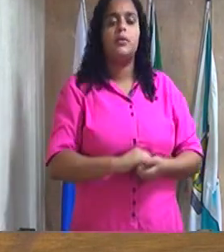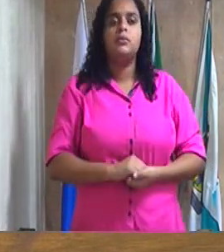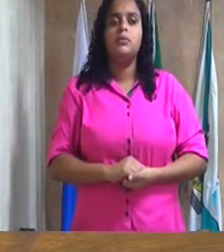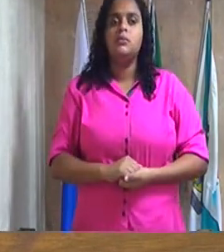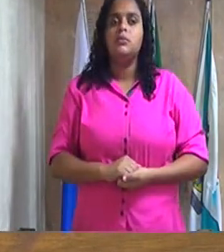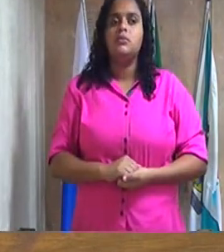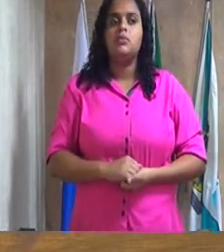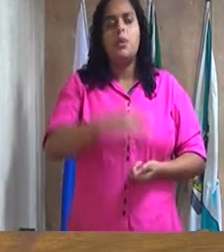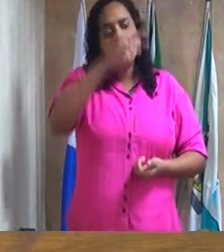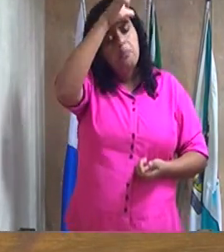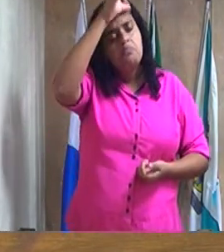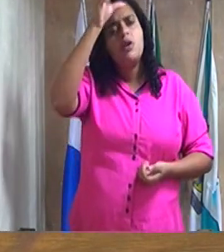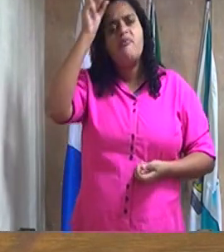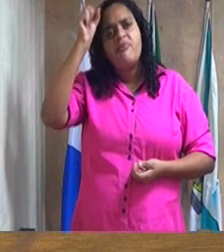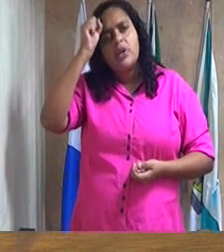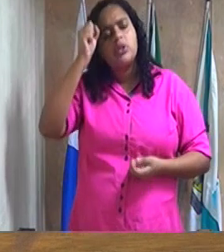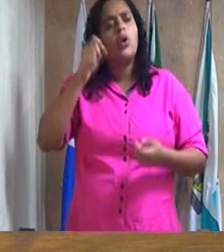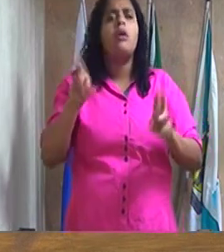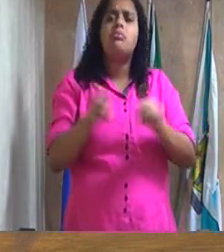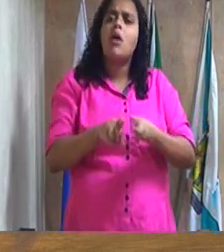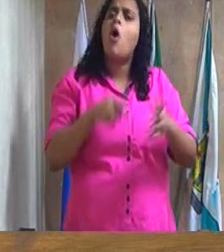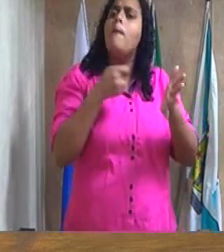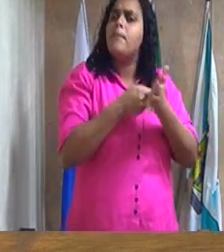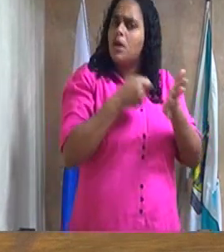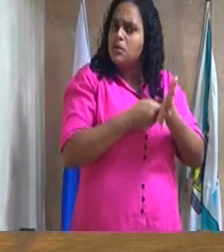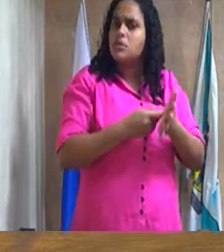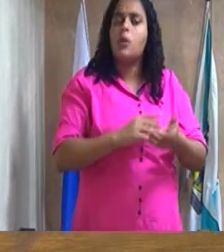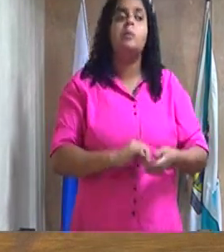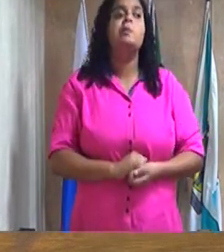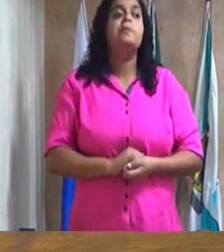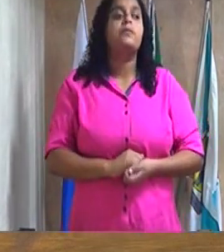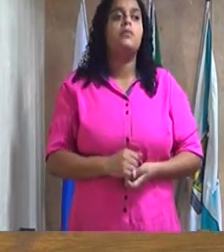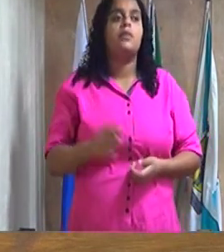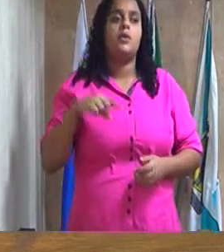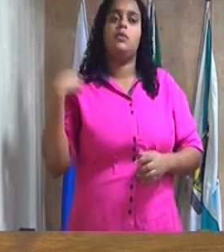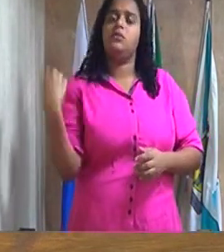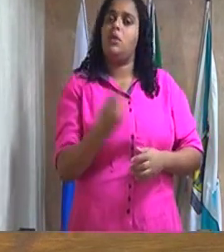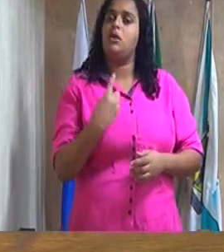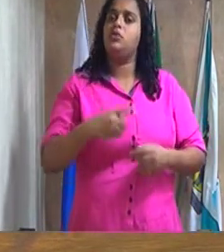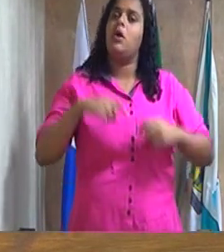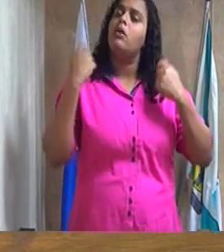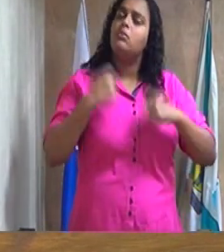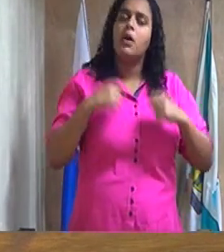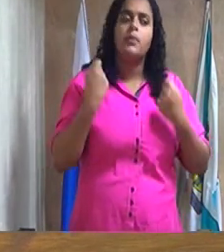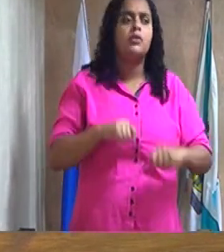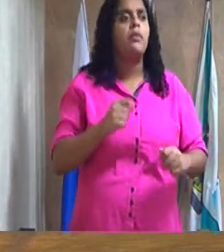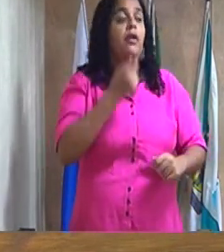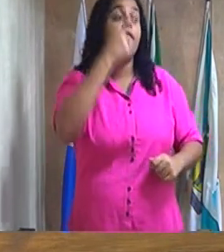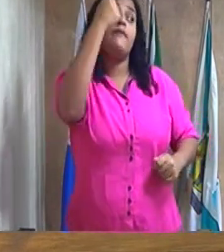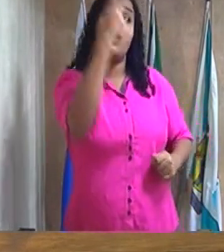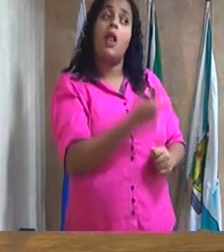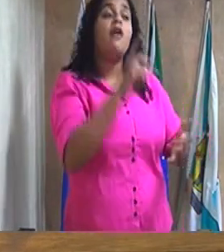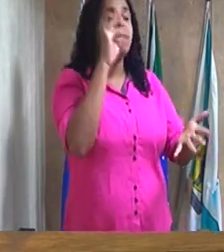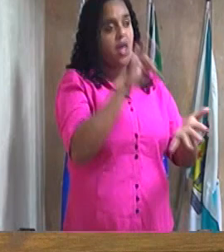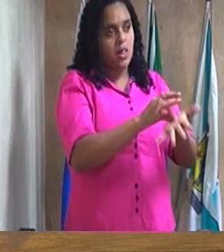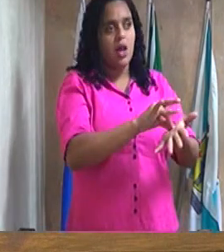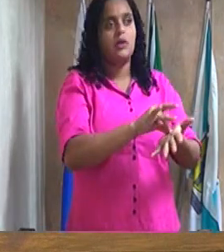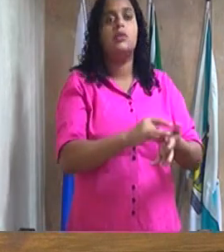A Prefeitura que tem a obrigação, e nós estamos aqui sim para criticar, mas